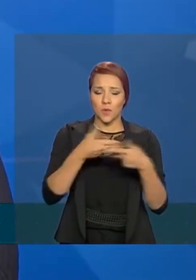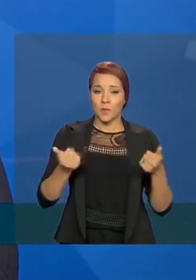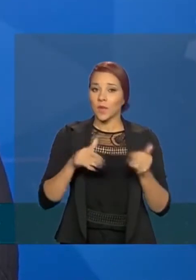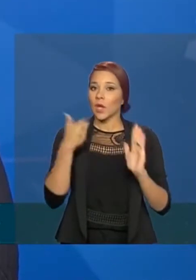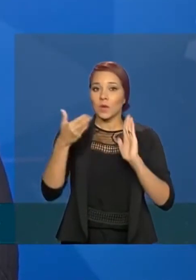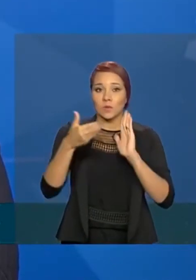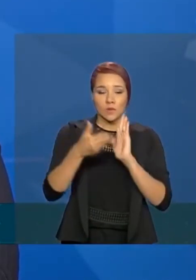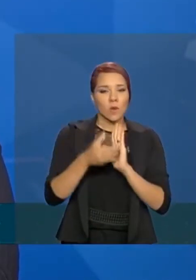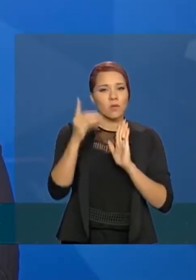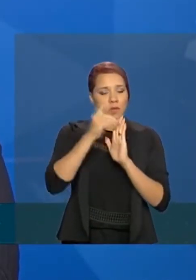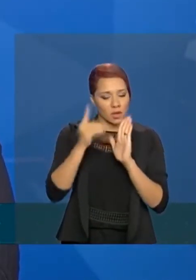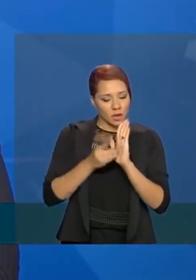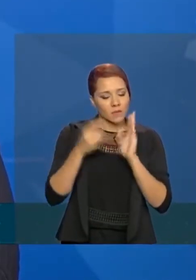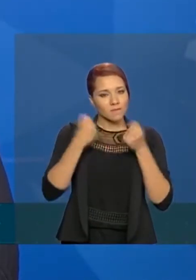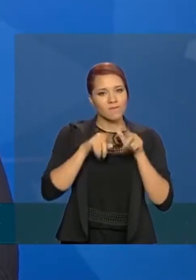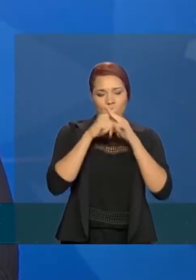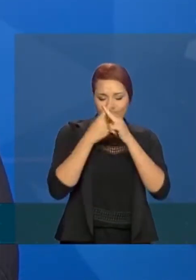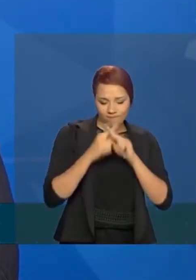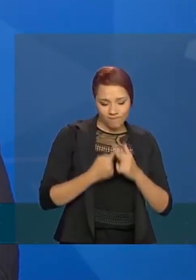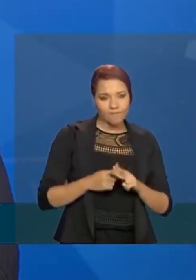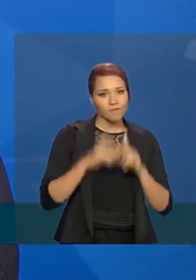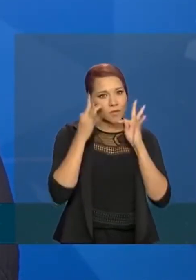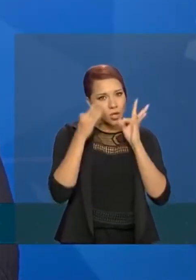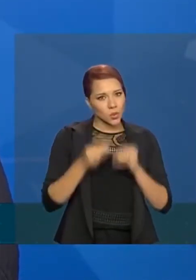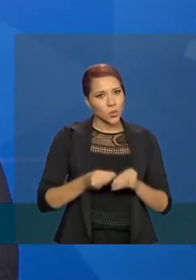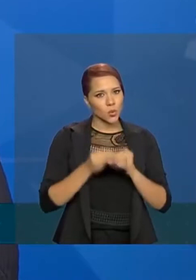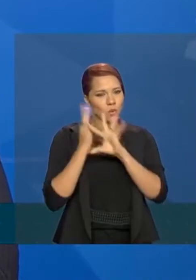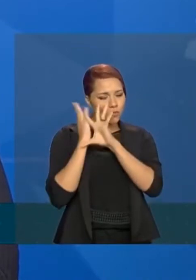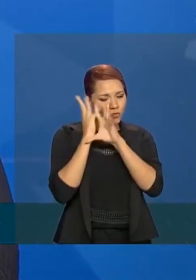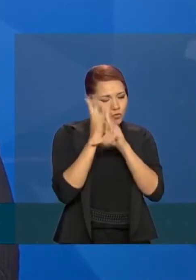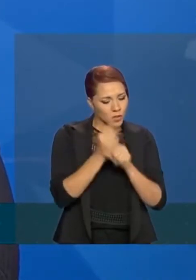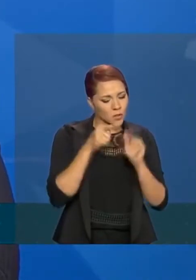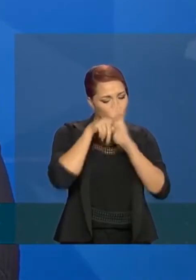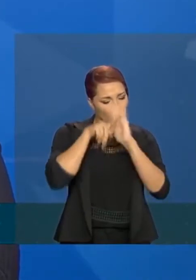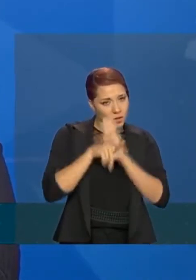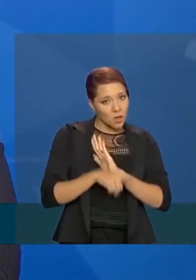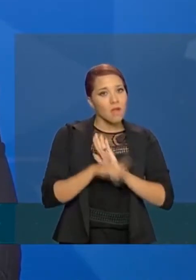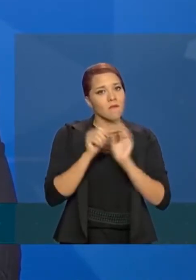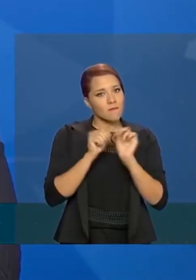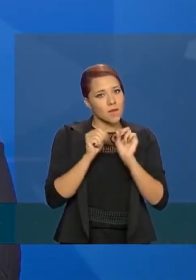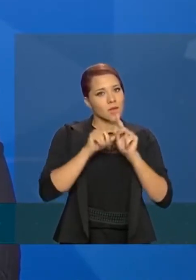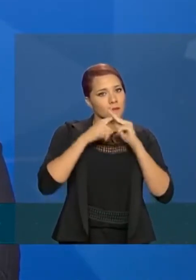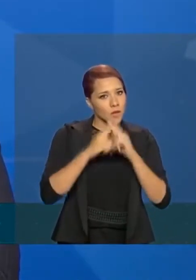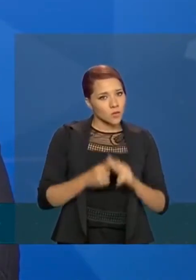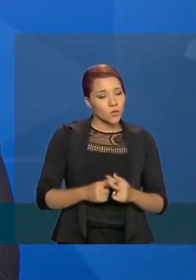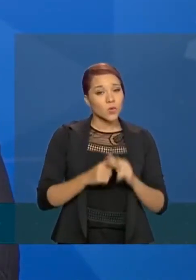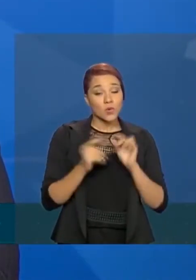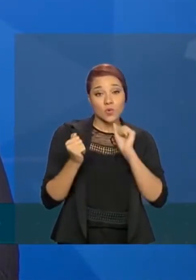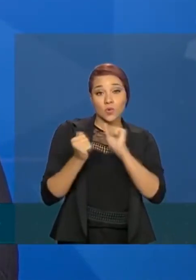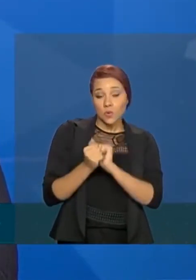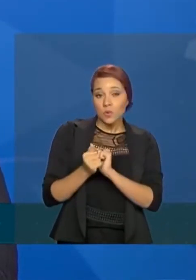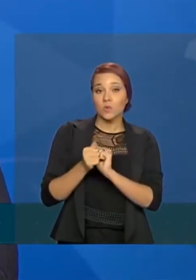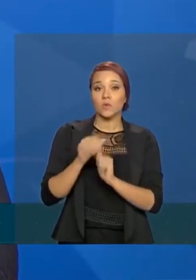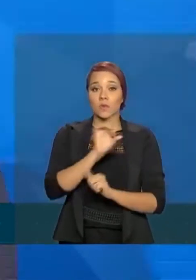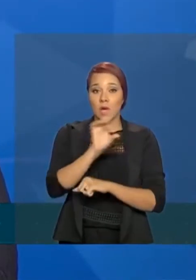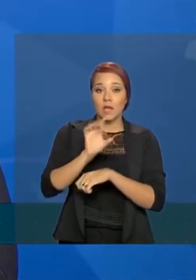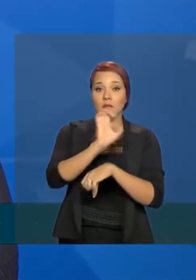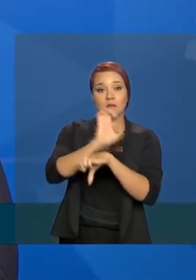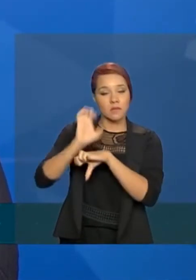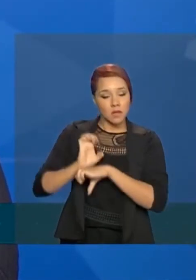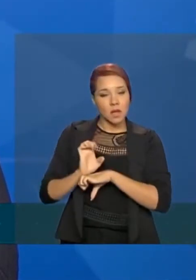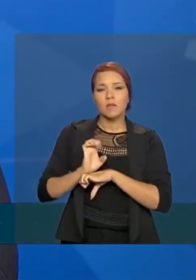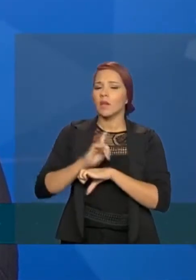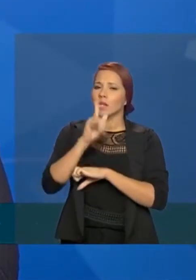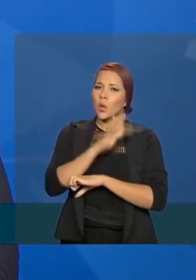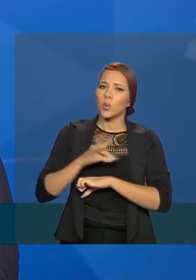precisavam de ajustes foram revistos, nós fizemos os ajustes em parceria com os estados, então todas